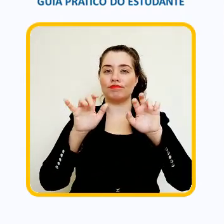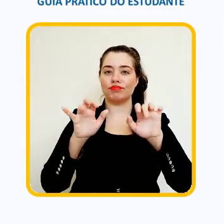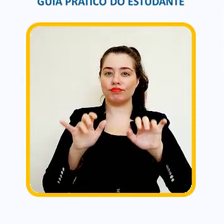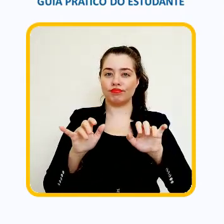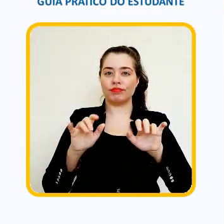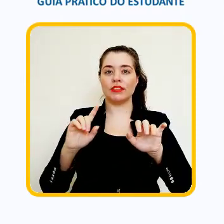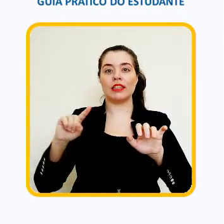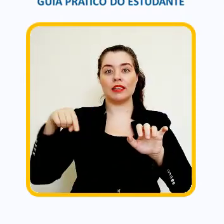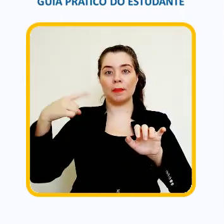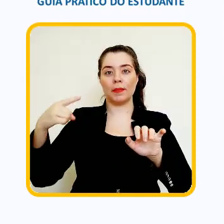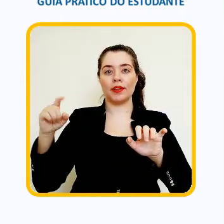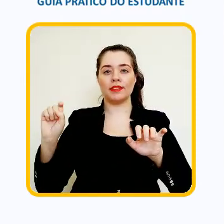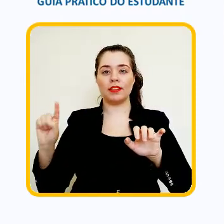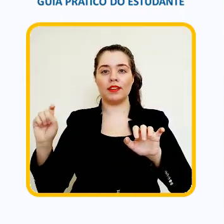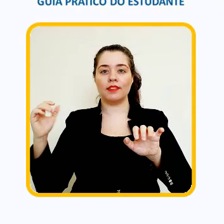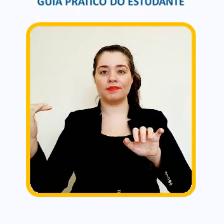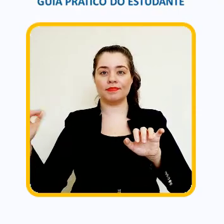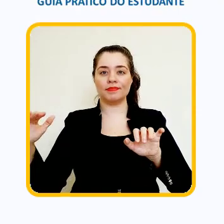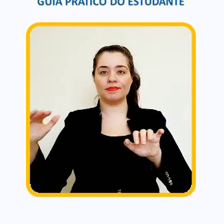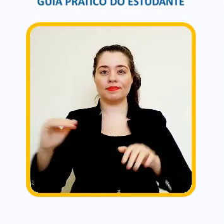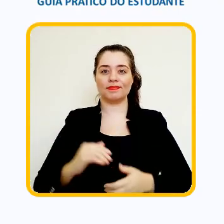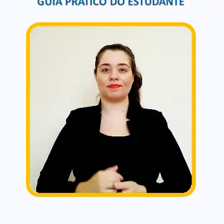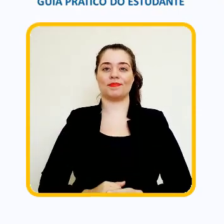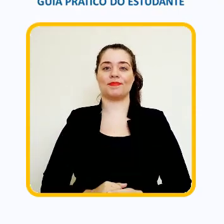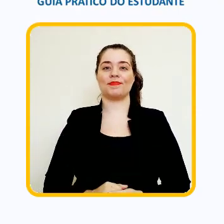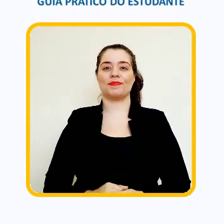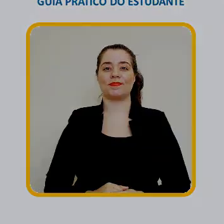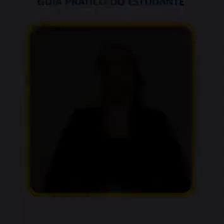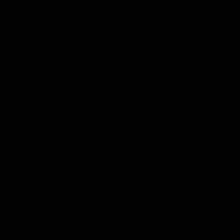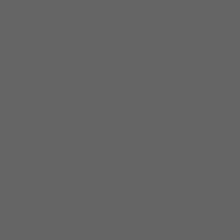aí